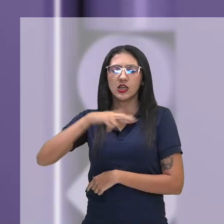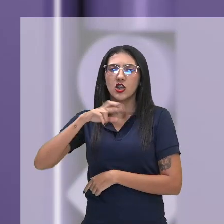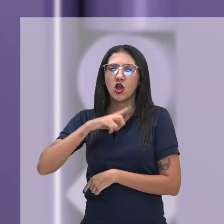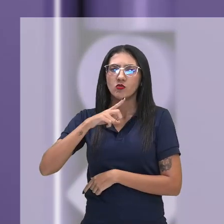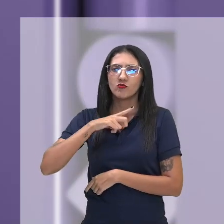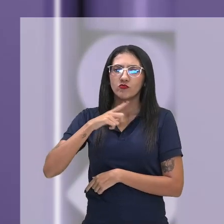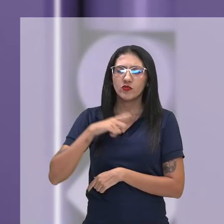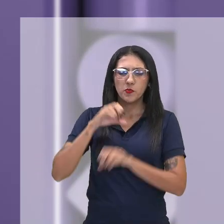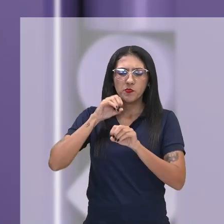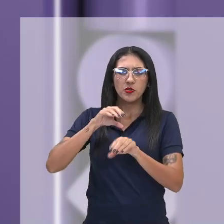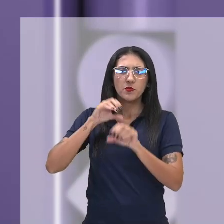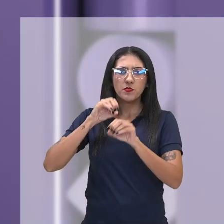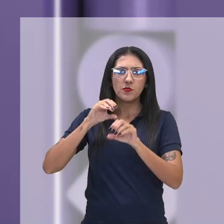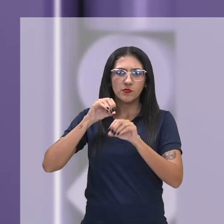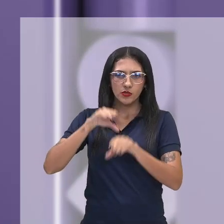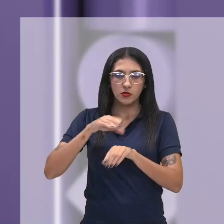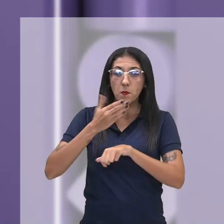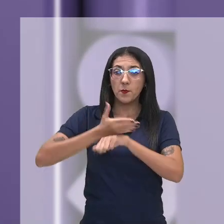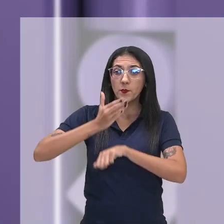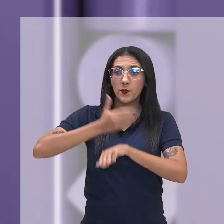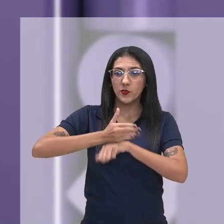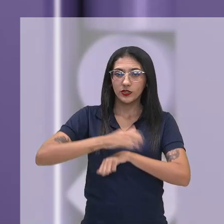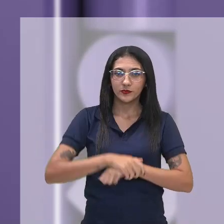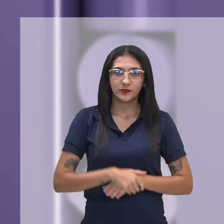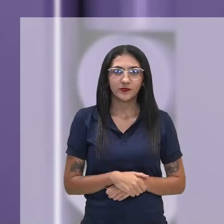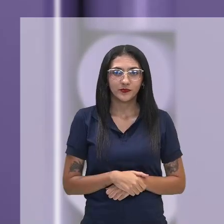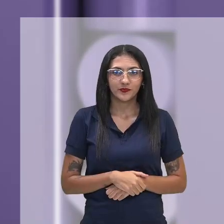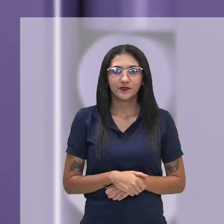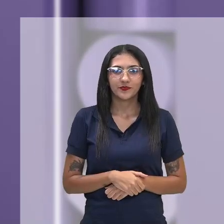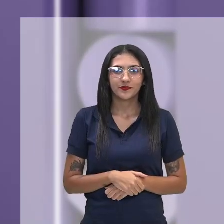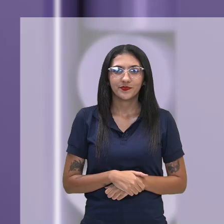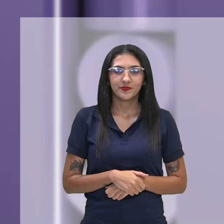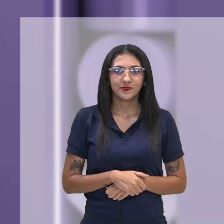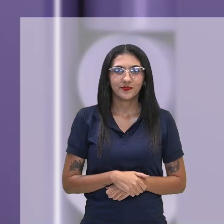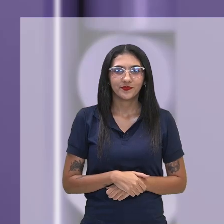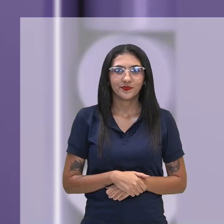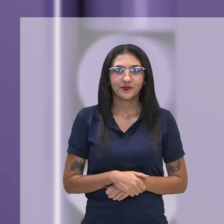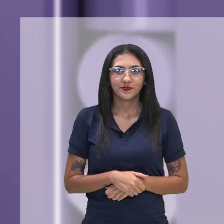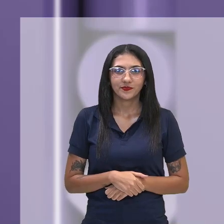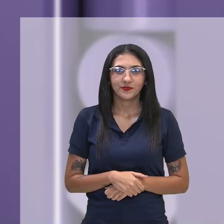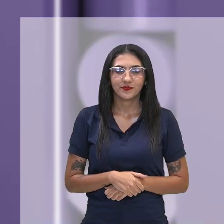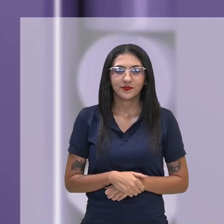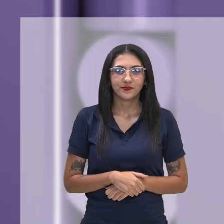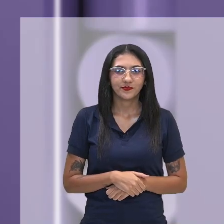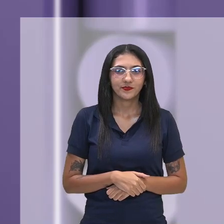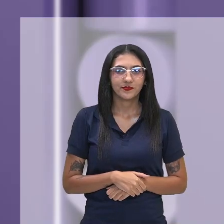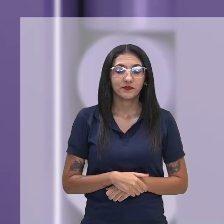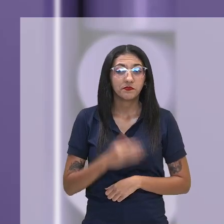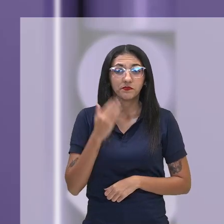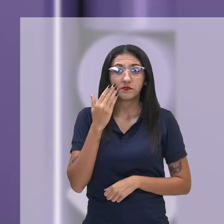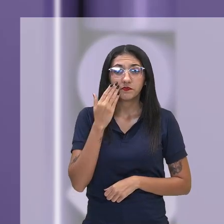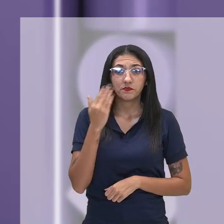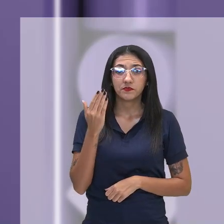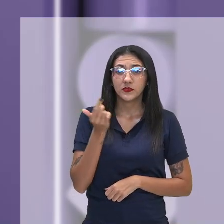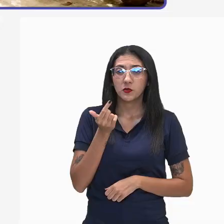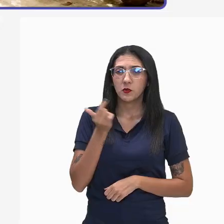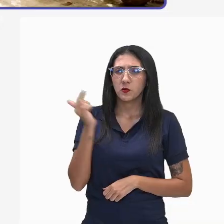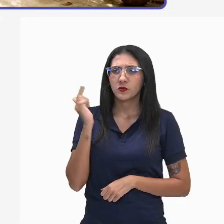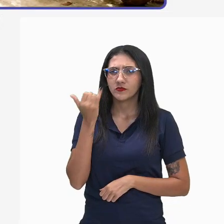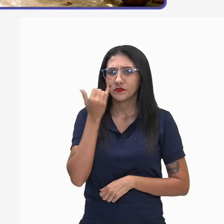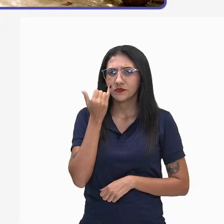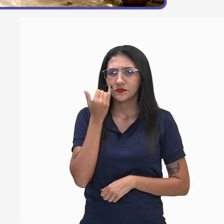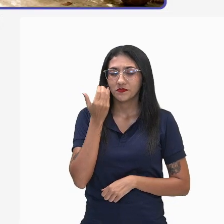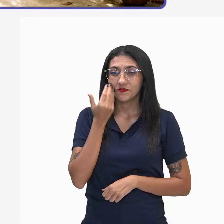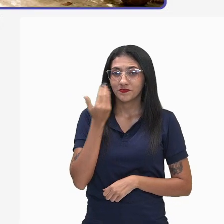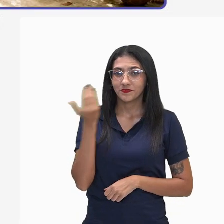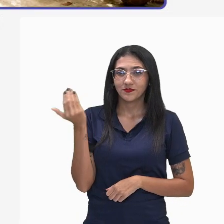revivida, era praticada. Vamos avançar aí que nós temos, acho que a próxima tela vai nos trazer mais informações, a